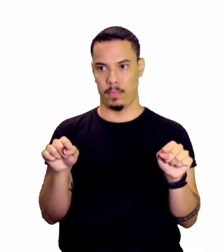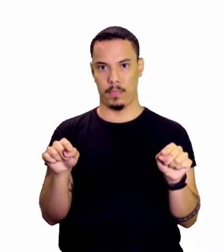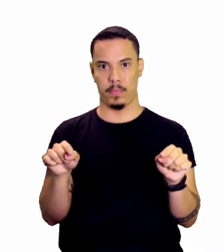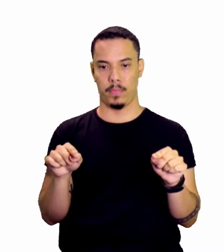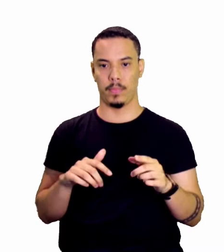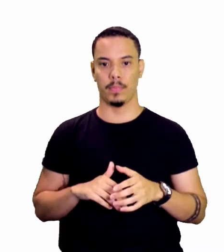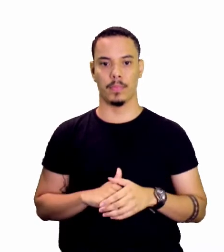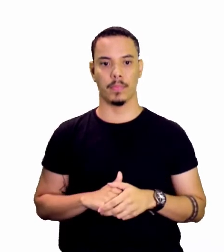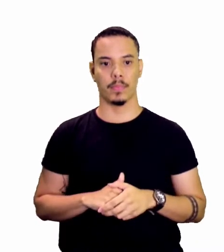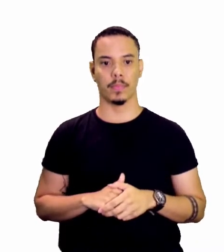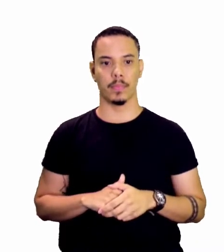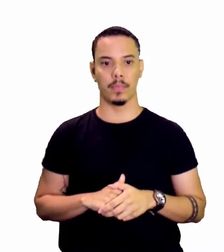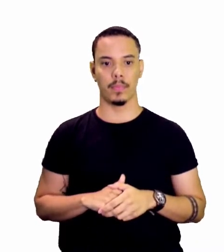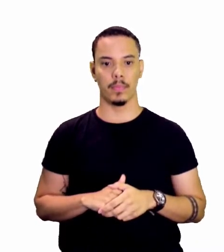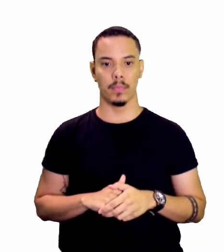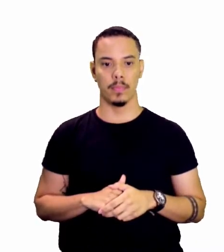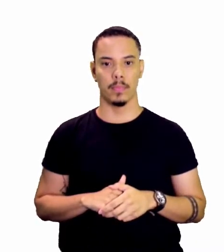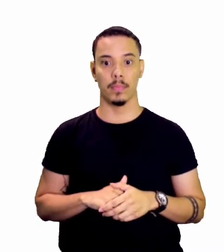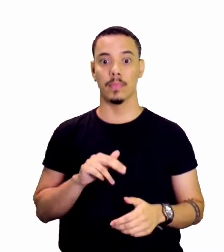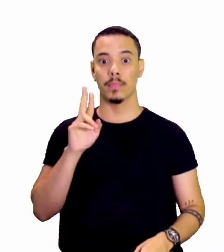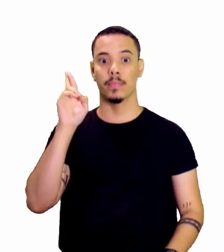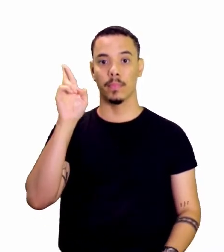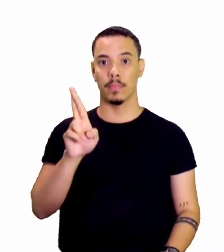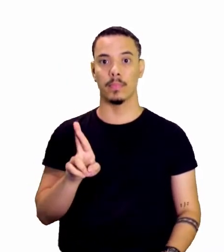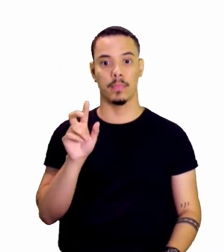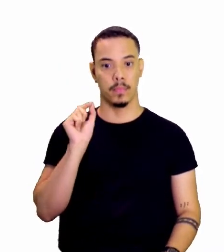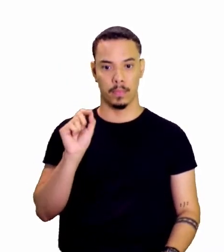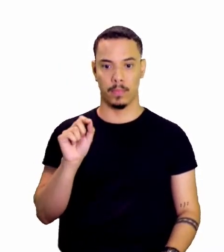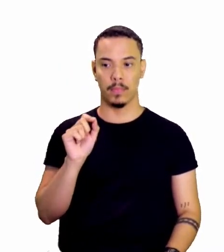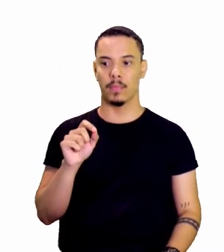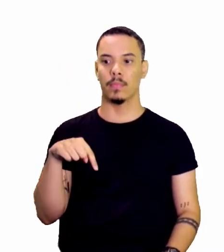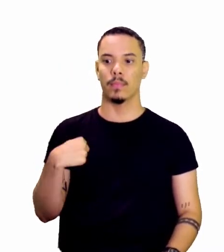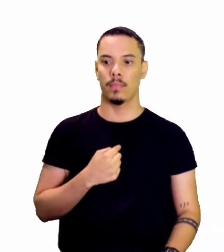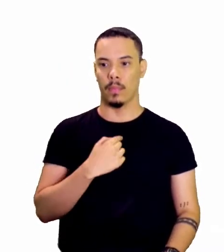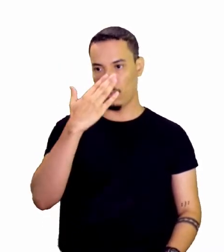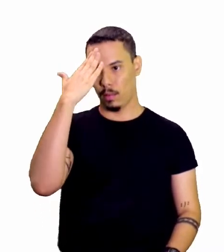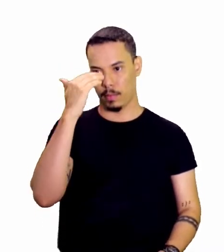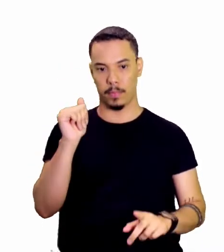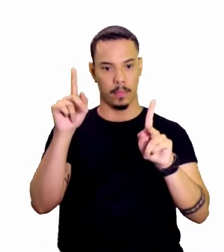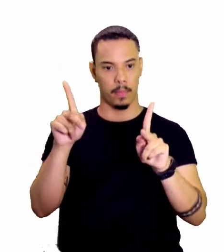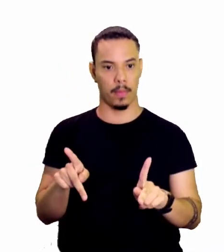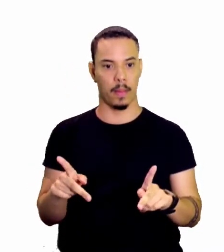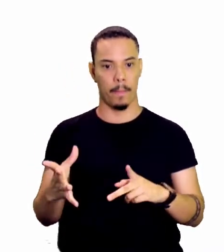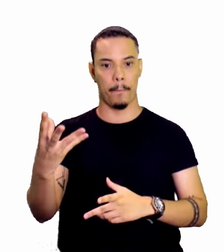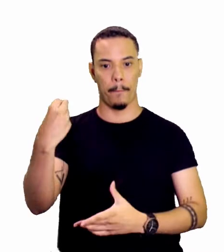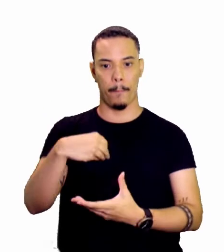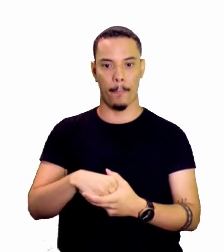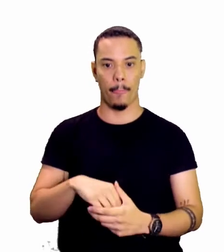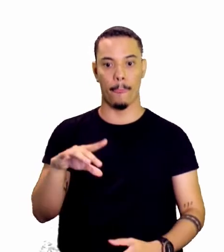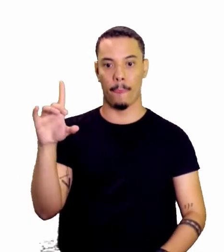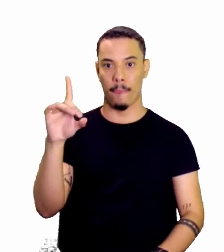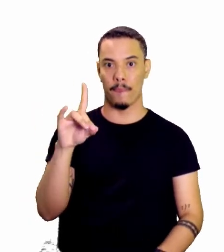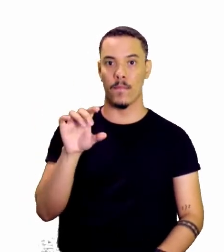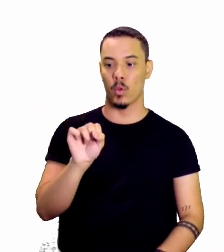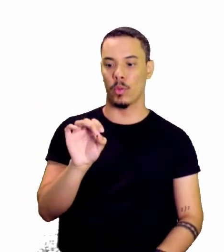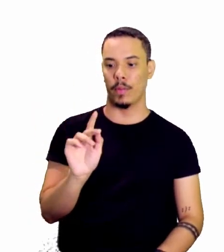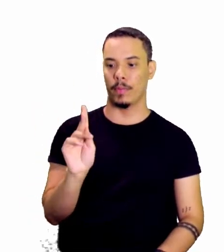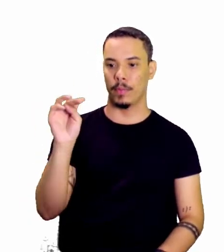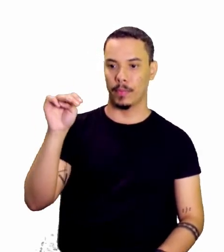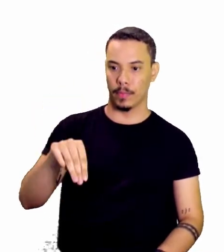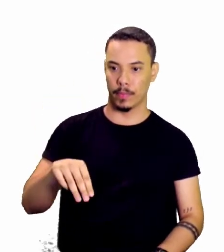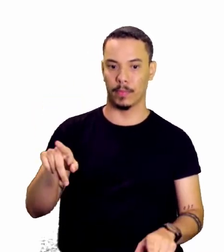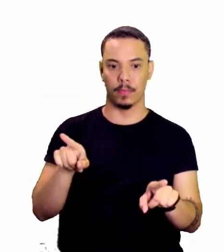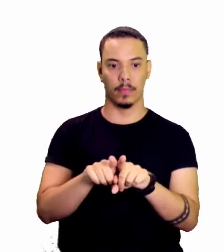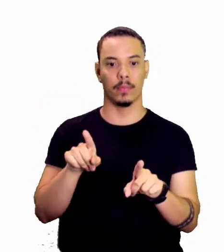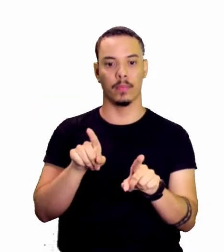Olha a santinha lá ó apresentando então portanto nesta posição é de no quilômetro oitenta né